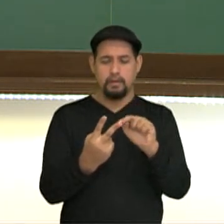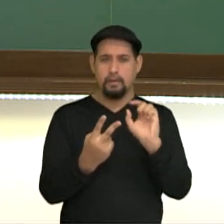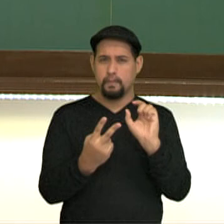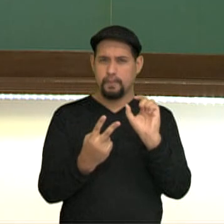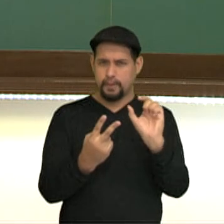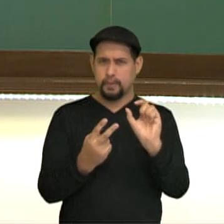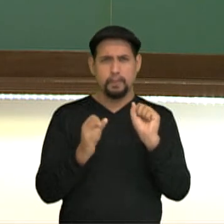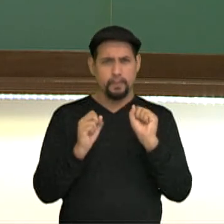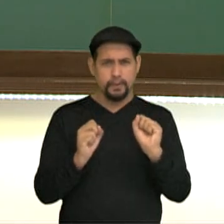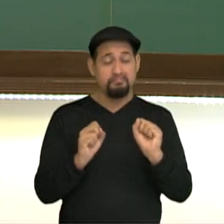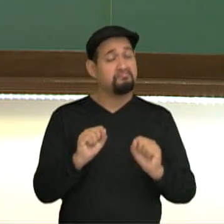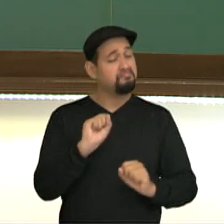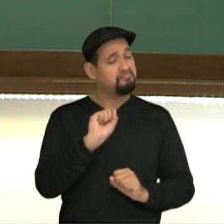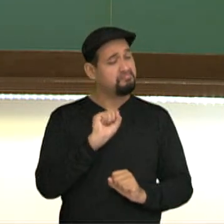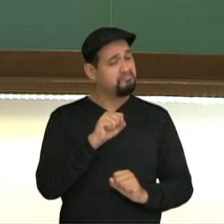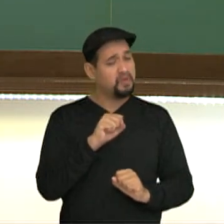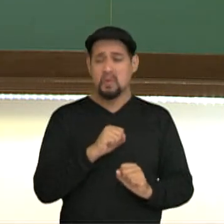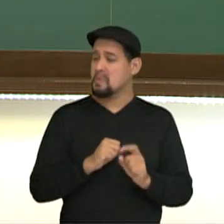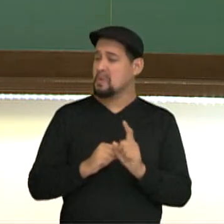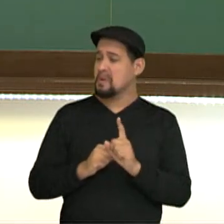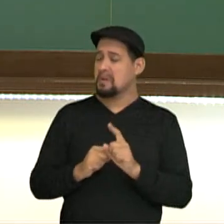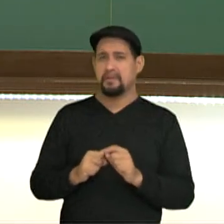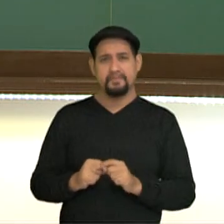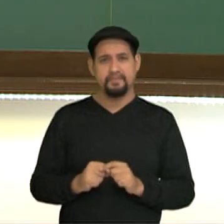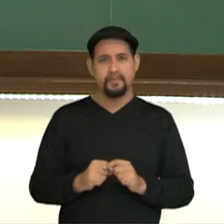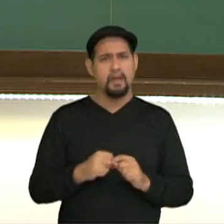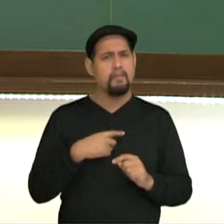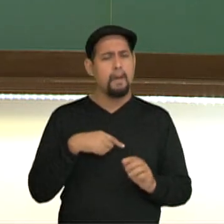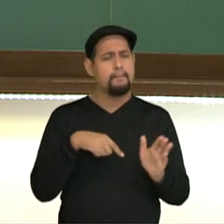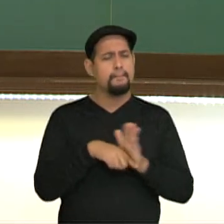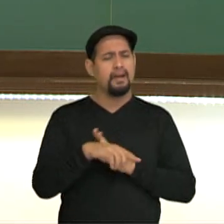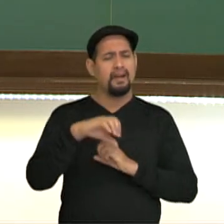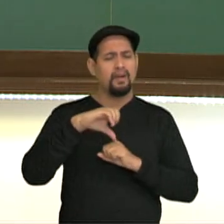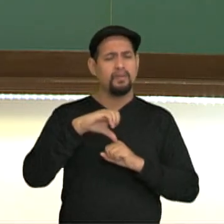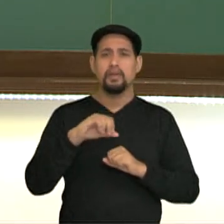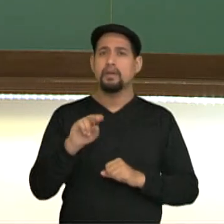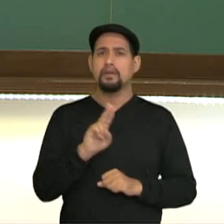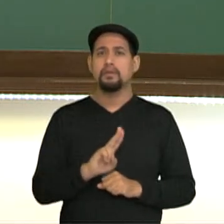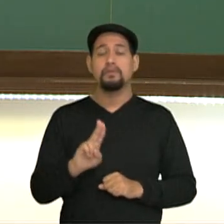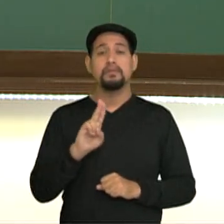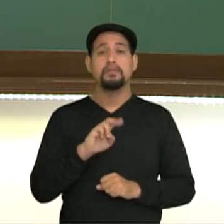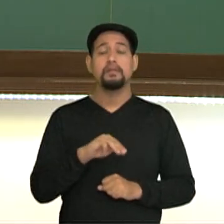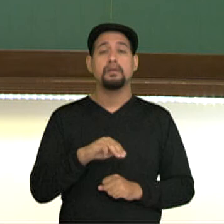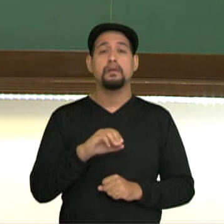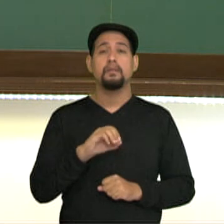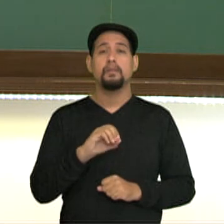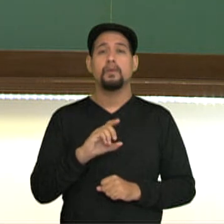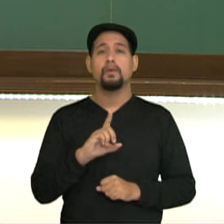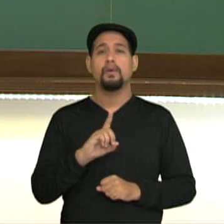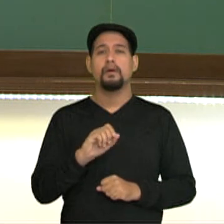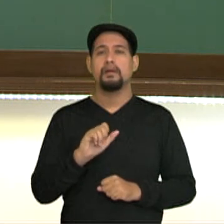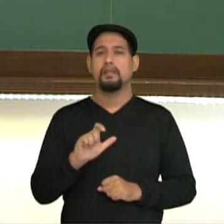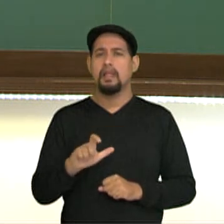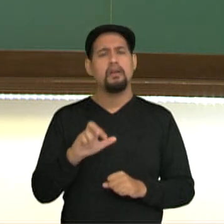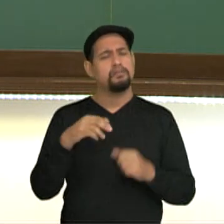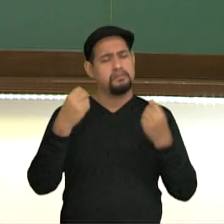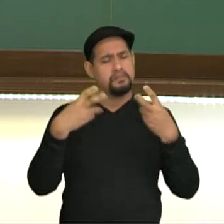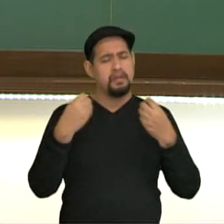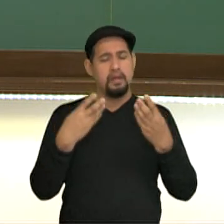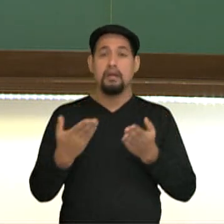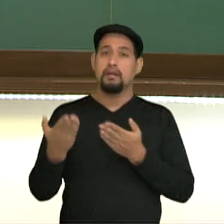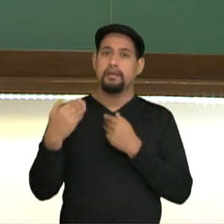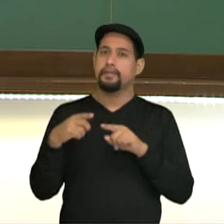palavras? Sim ou não? Uma formação interrogativa utilizando o modal, que, como eu disse para vocês anteriormente,